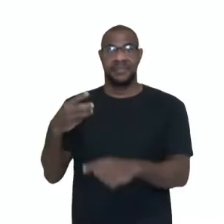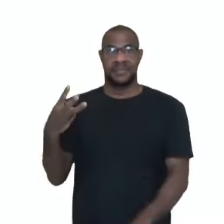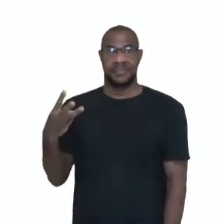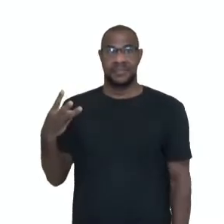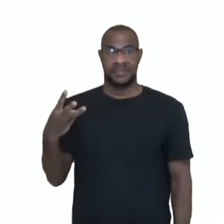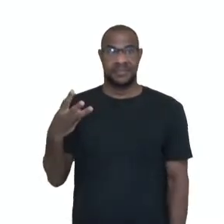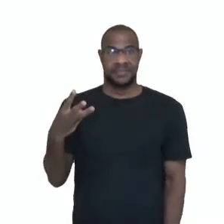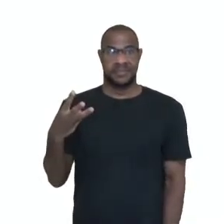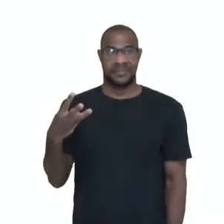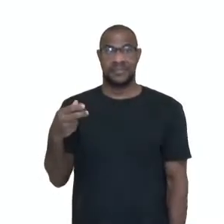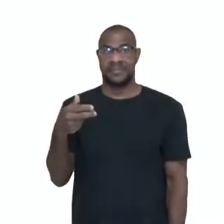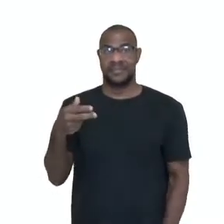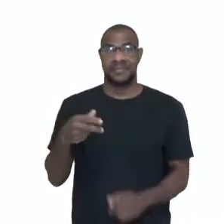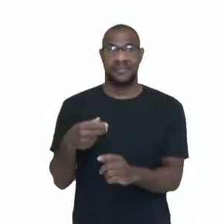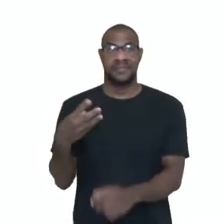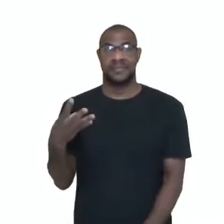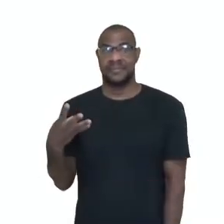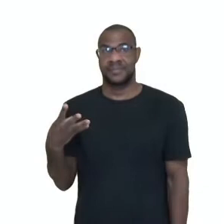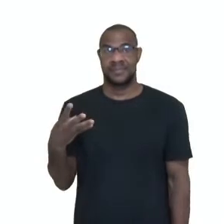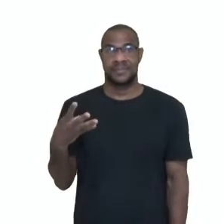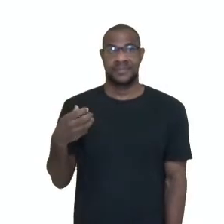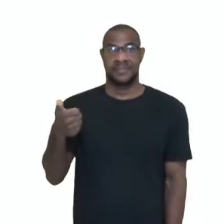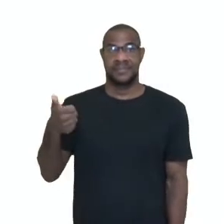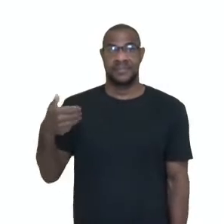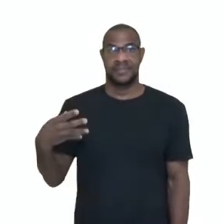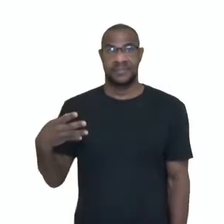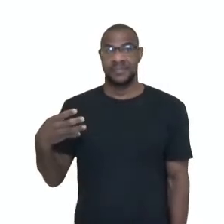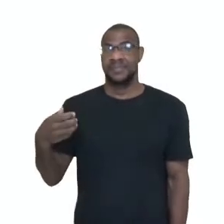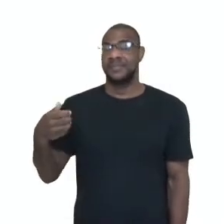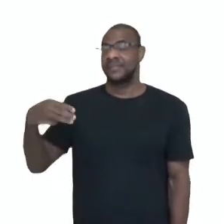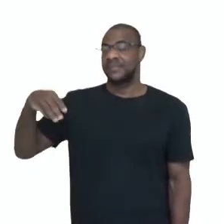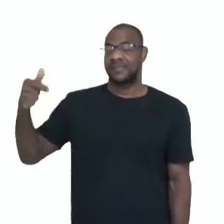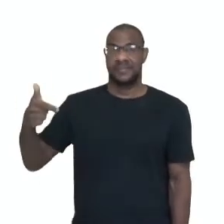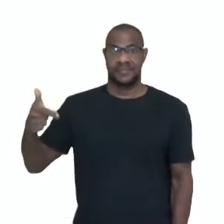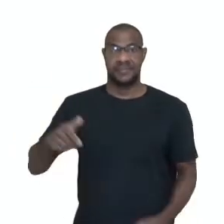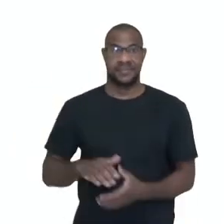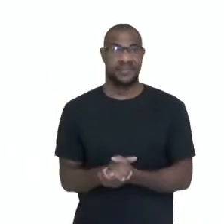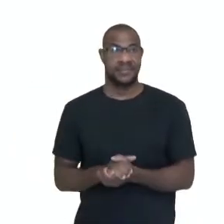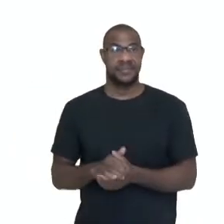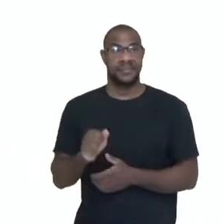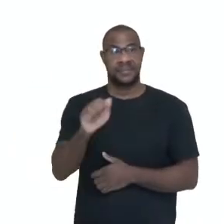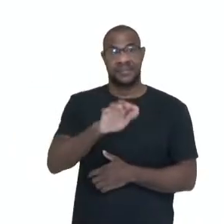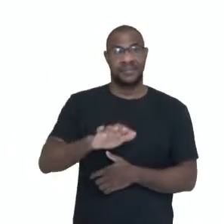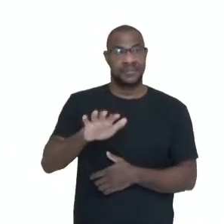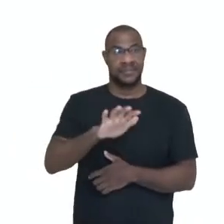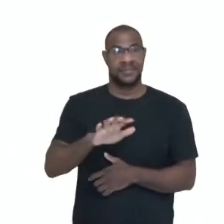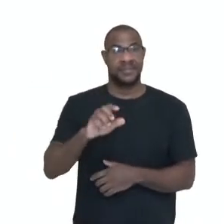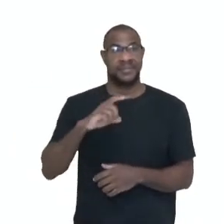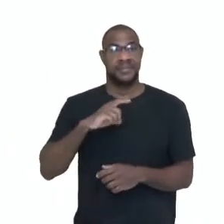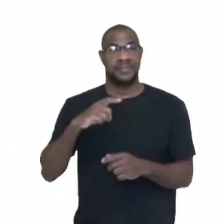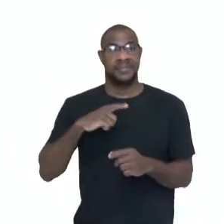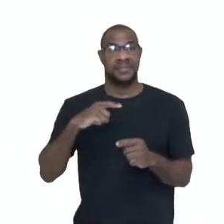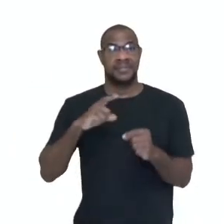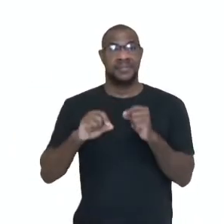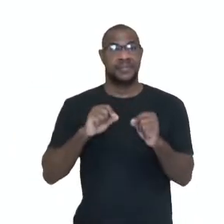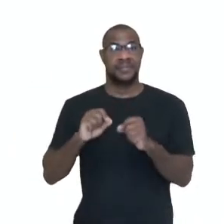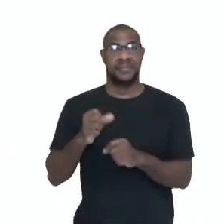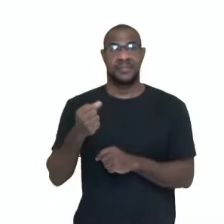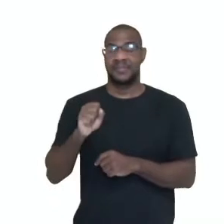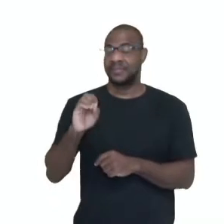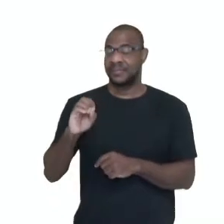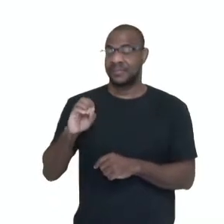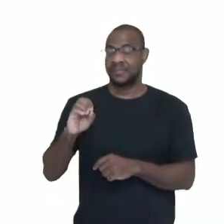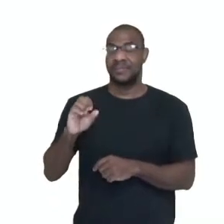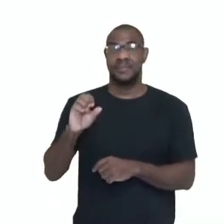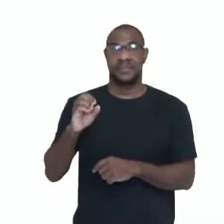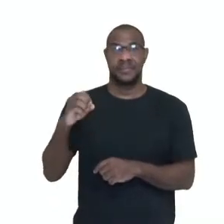Cada lata rende 80 metros quadrados, isso o exercício também falou para mim. Agora é fácil, basta eu